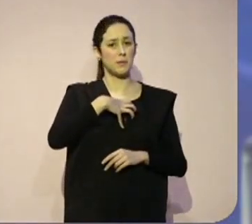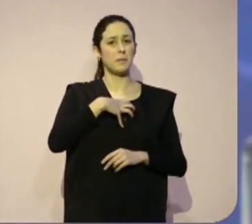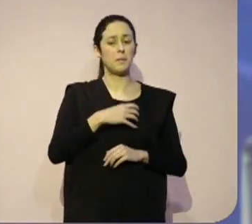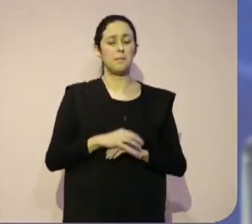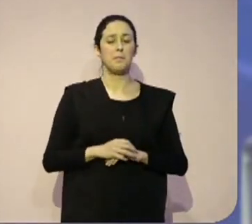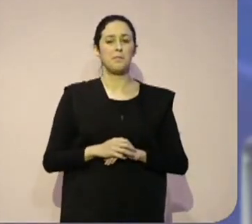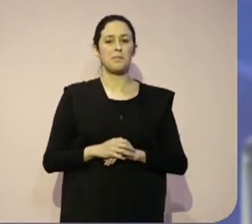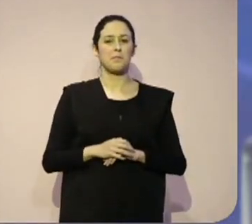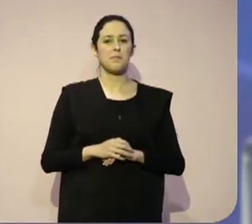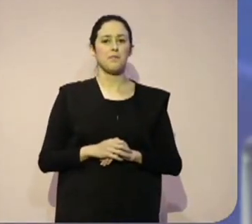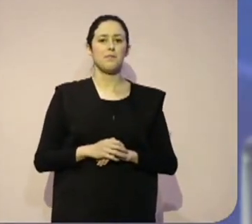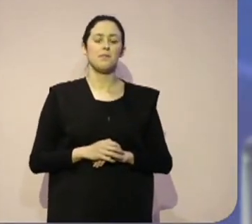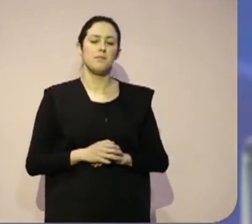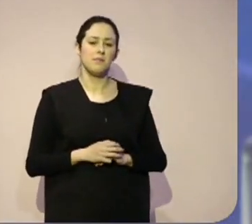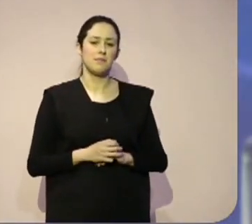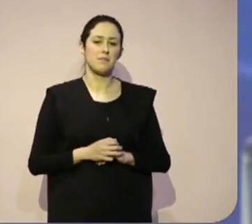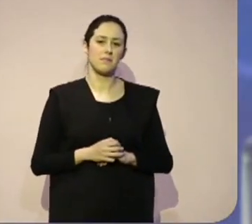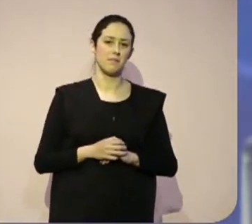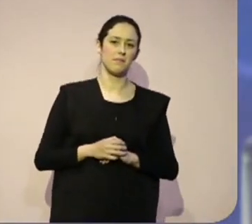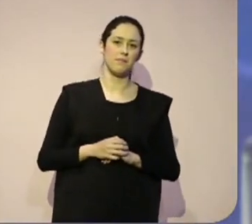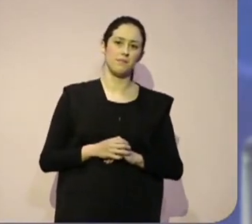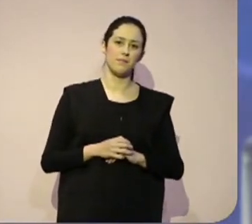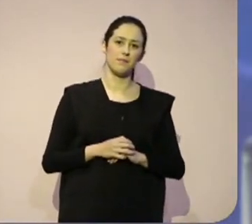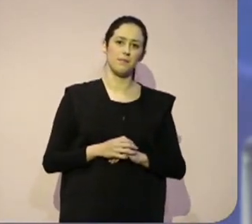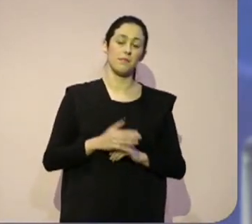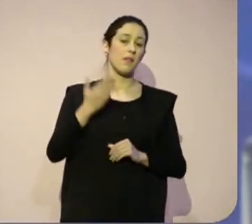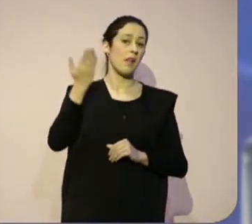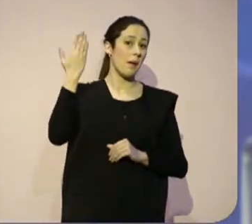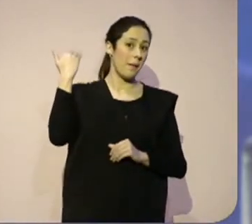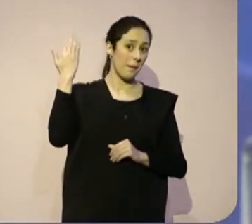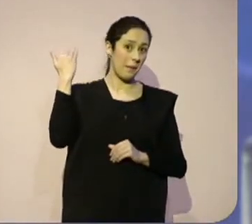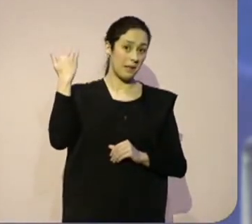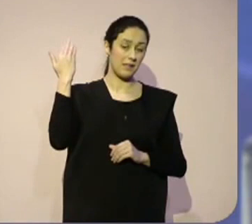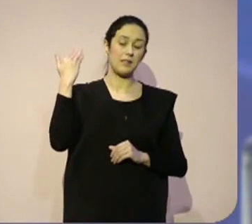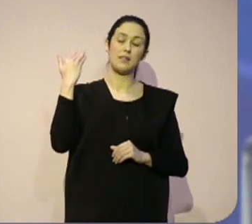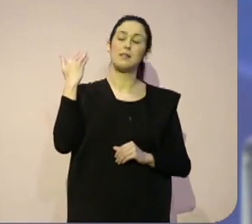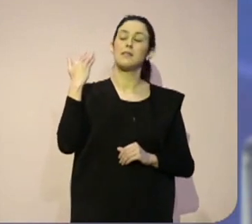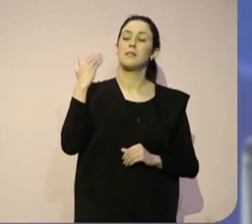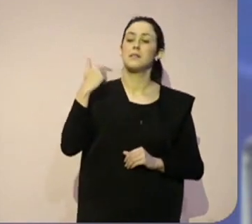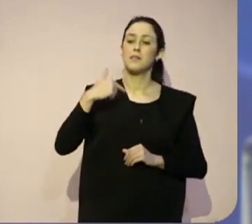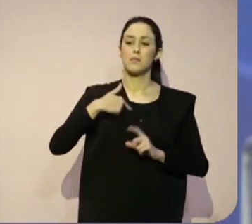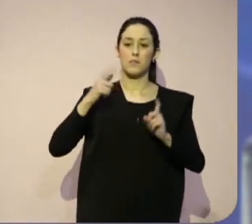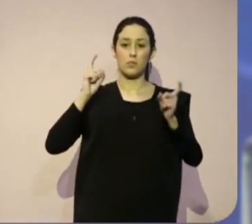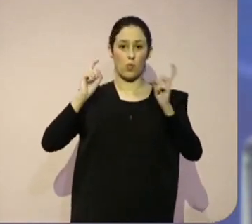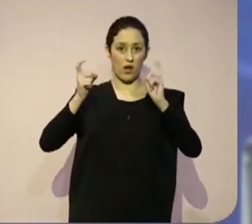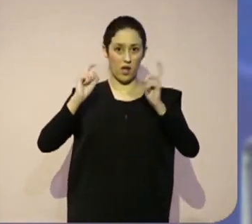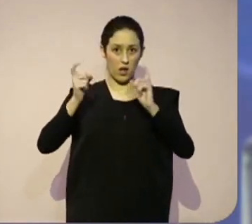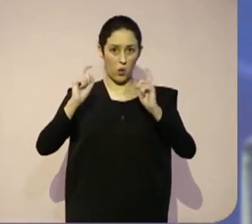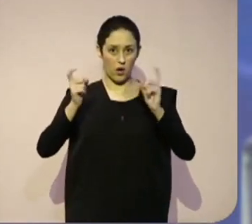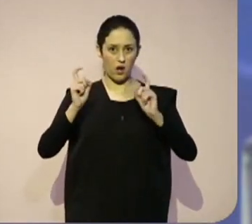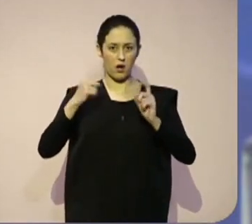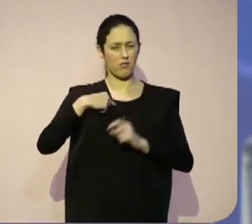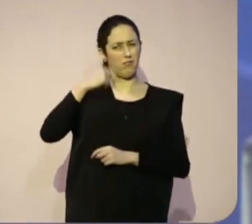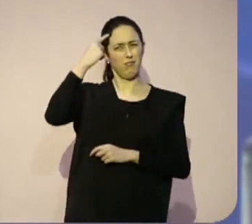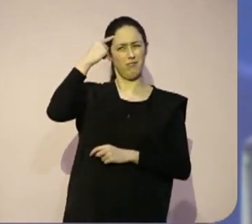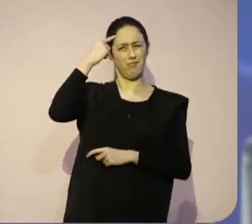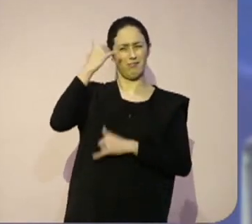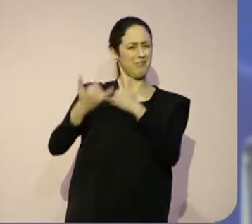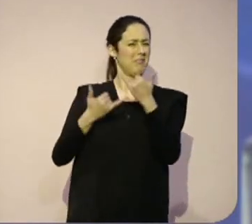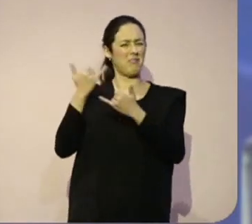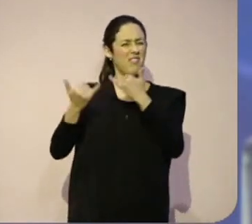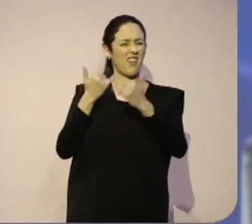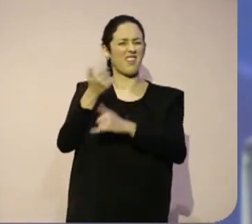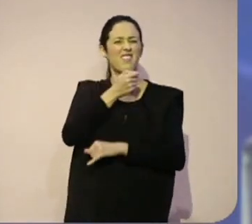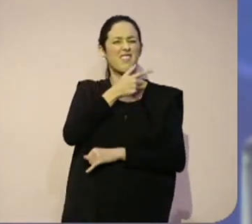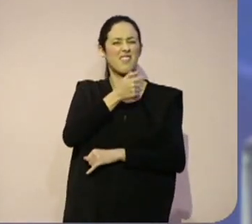Uma coisa interessante, que um dia eu estava ouvindo na reunião, eu acho que era até uma brincadeira, não sei se era uma